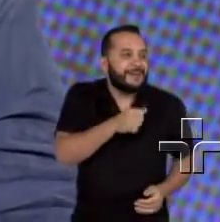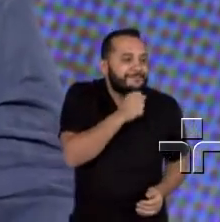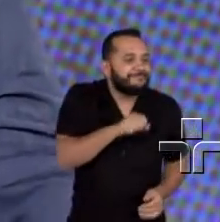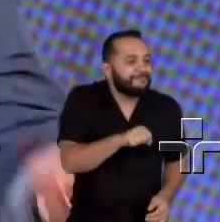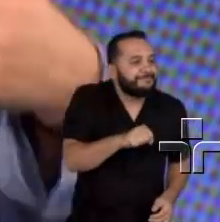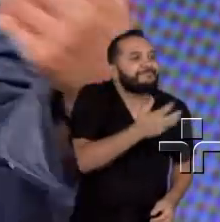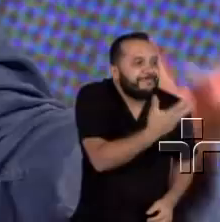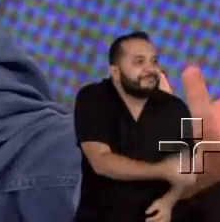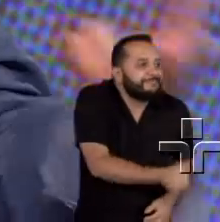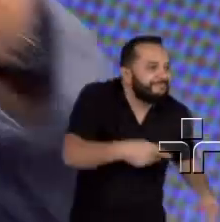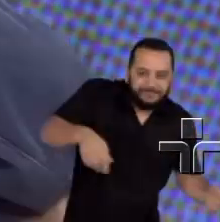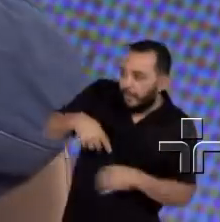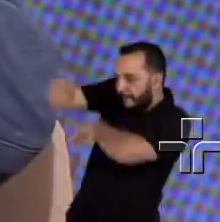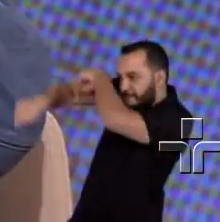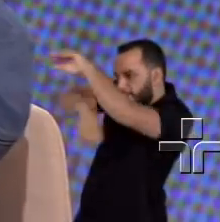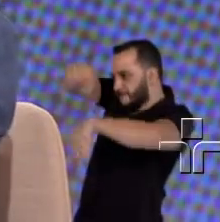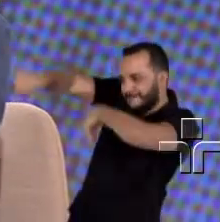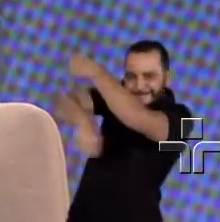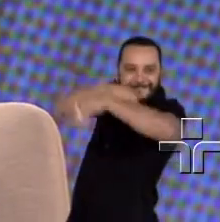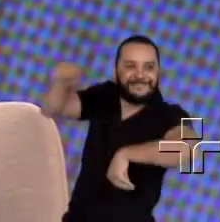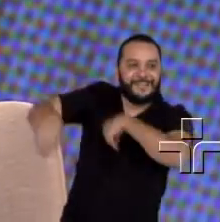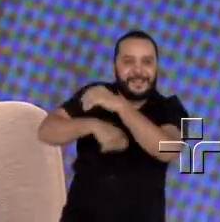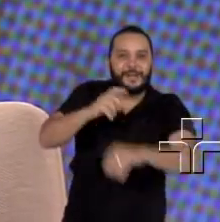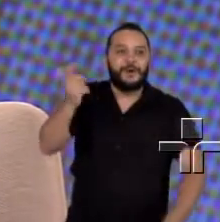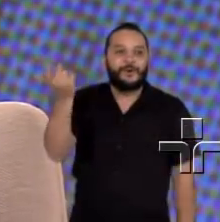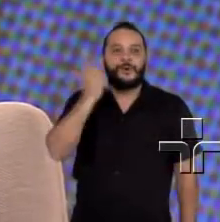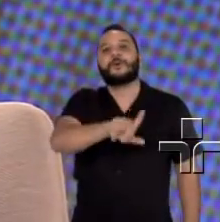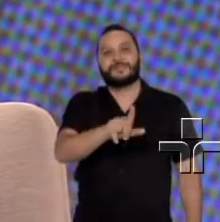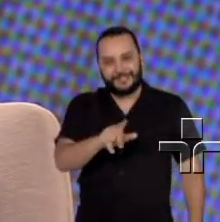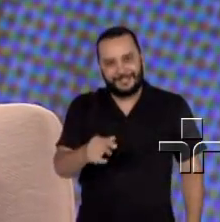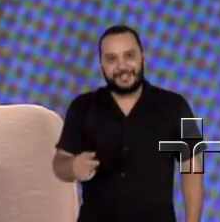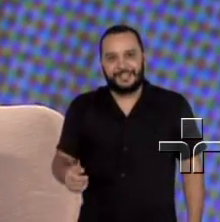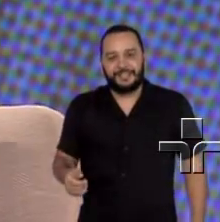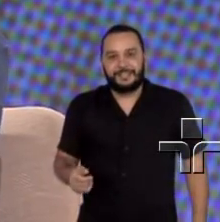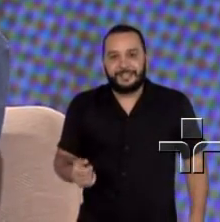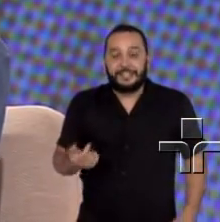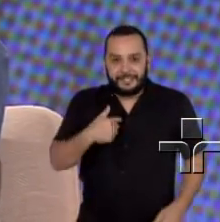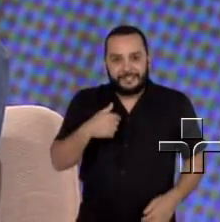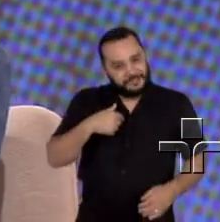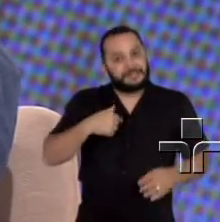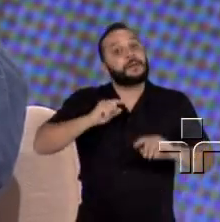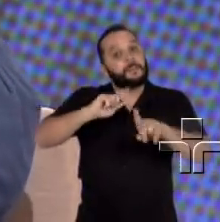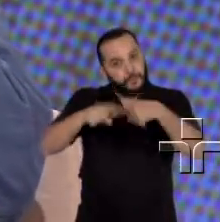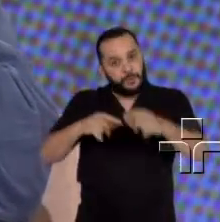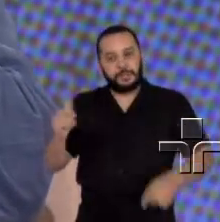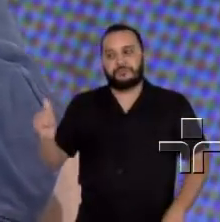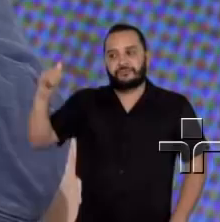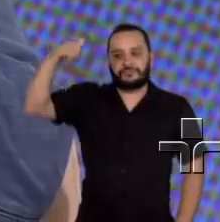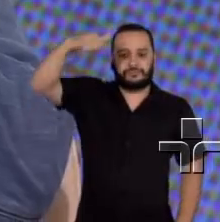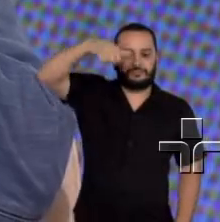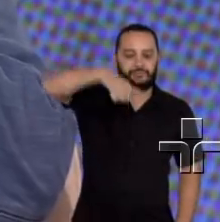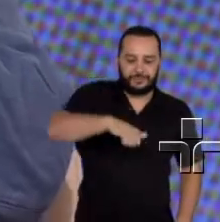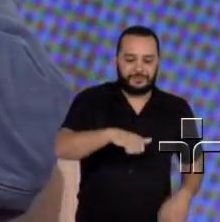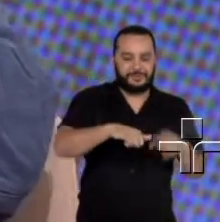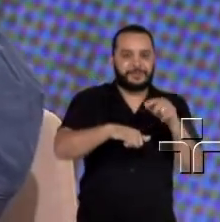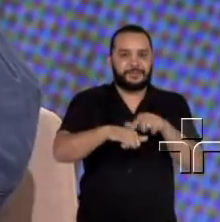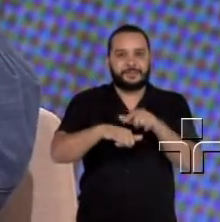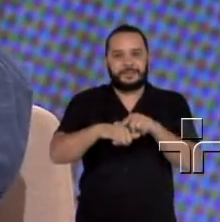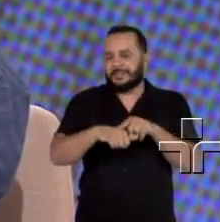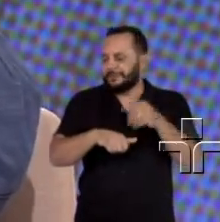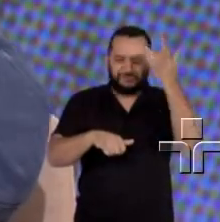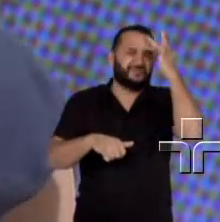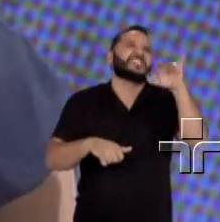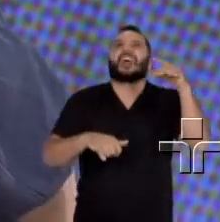Mas aconteceu assim, a gente só foi conseguir conforto no aeroporto lá de sei lá da